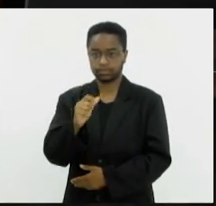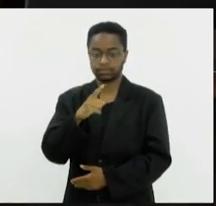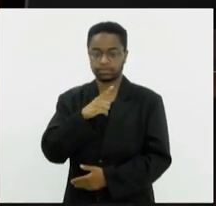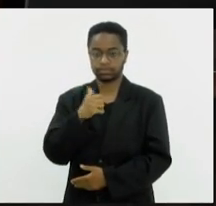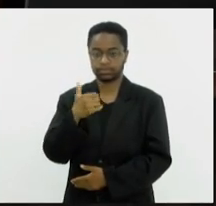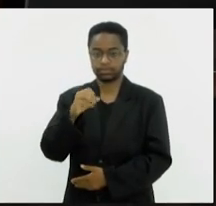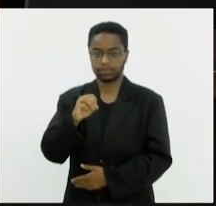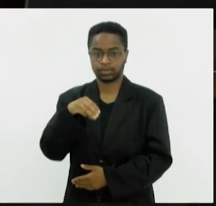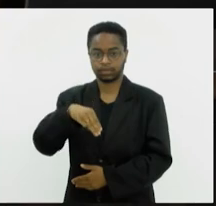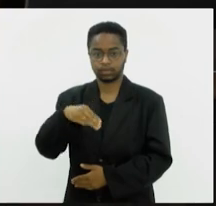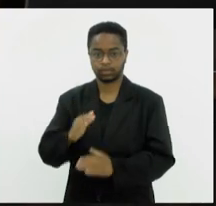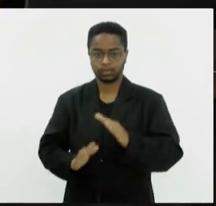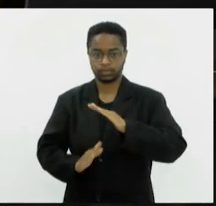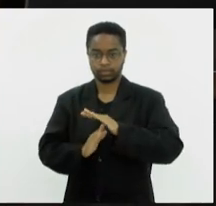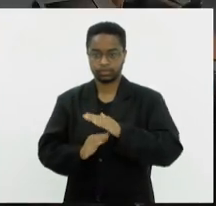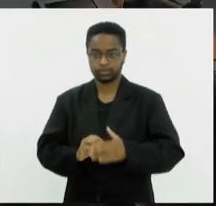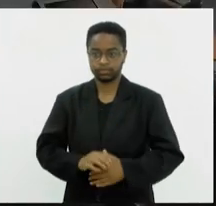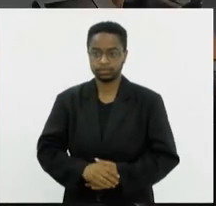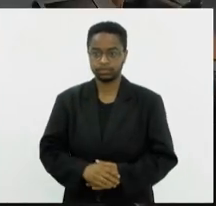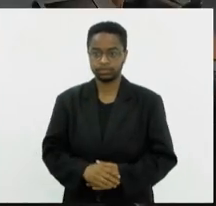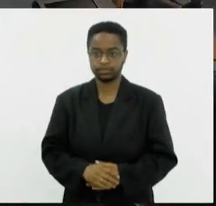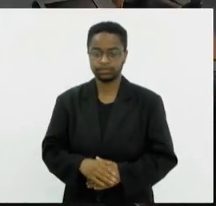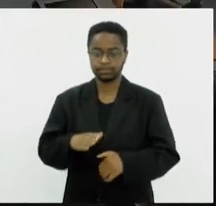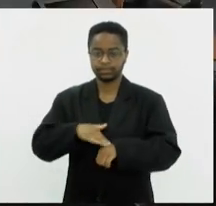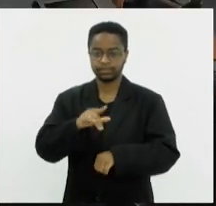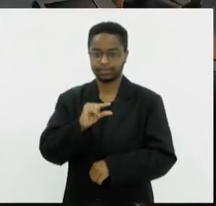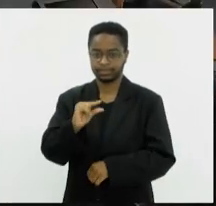de 10 minutos e mais um pouquinho